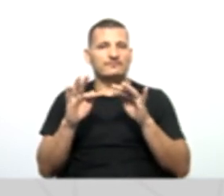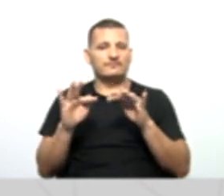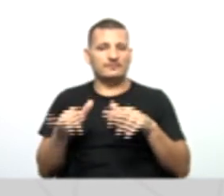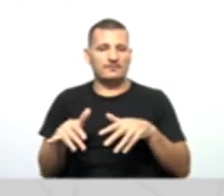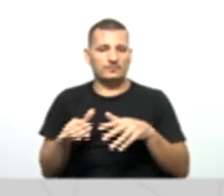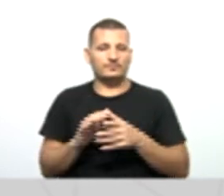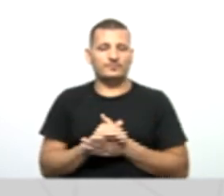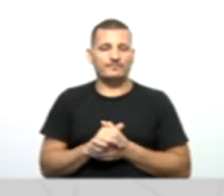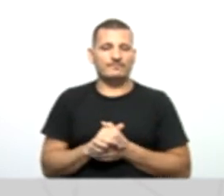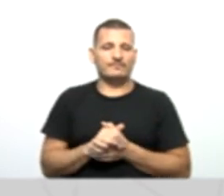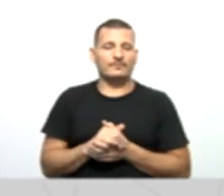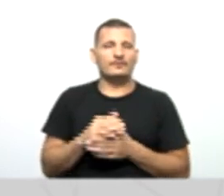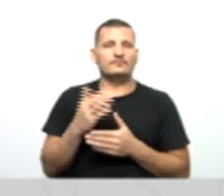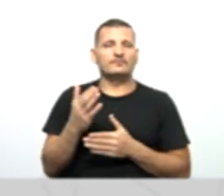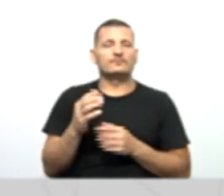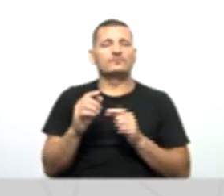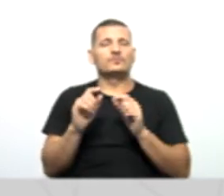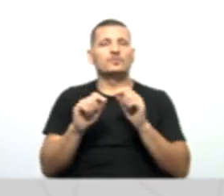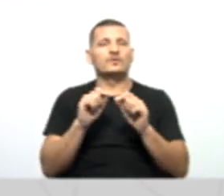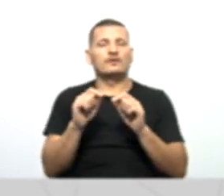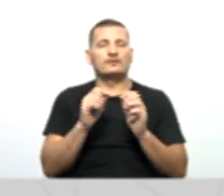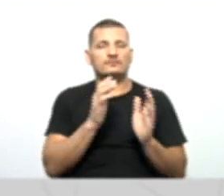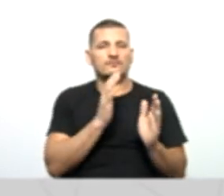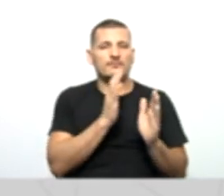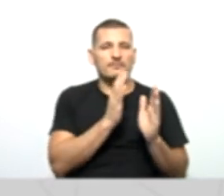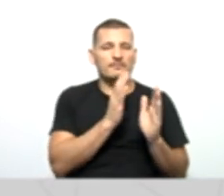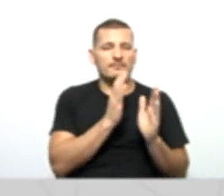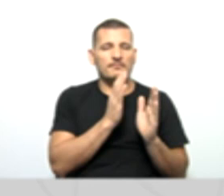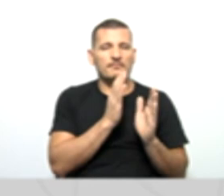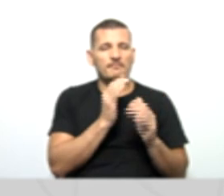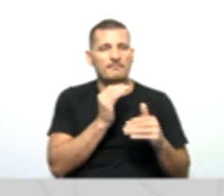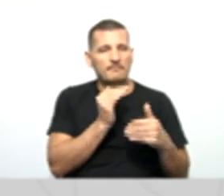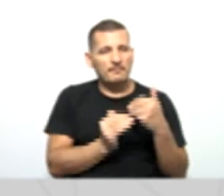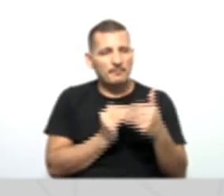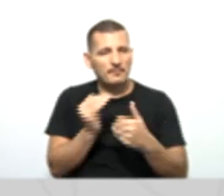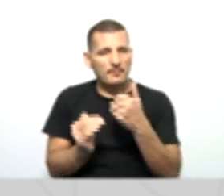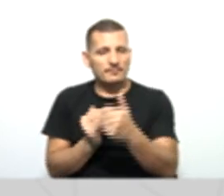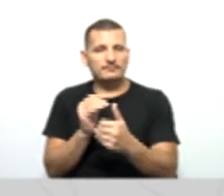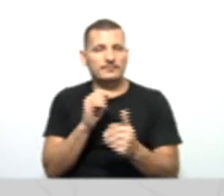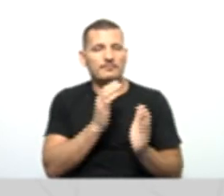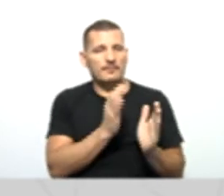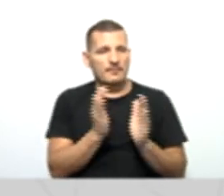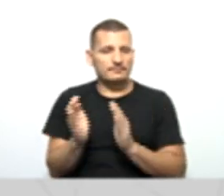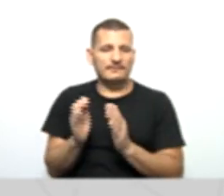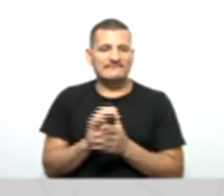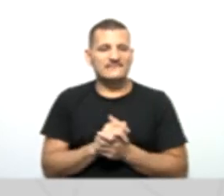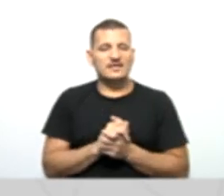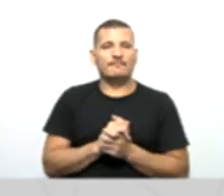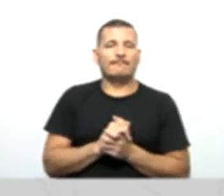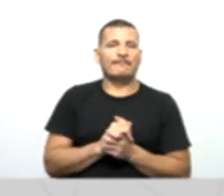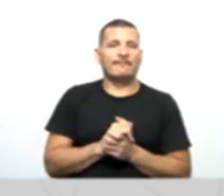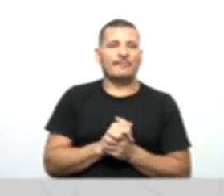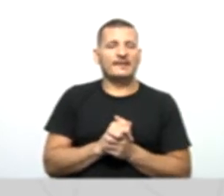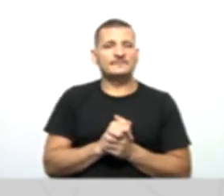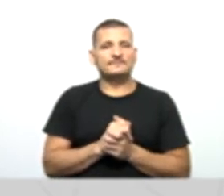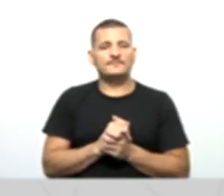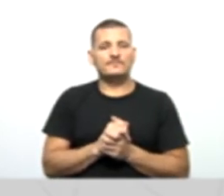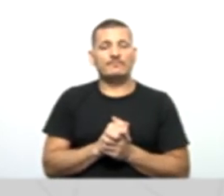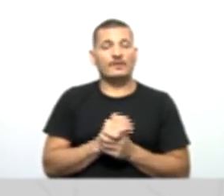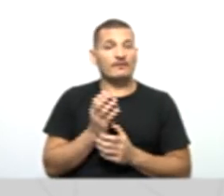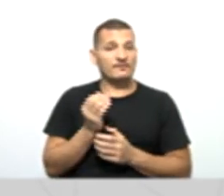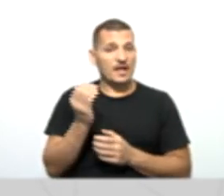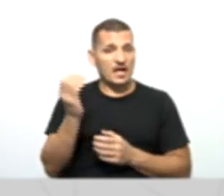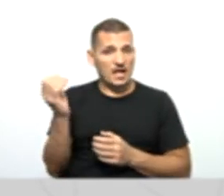definir o quê? Quais são as minhas macroatividades. Então, aqui embaixo, ó, definição do roteiro da viagem,